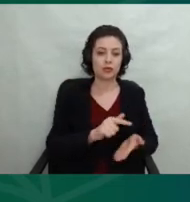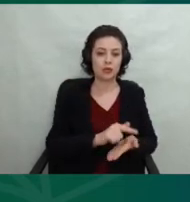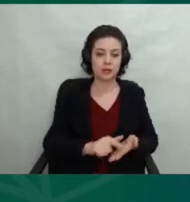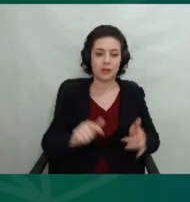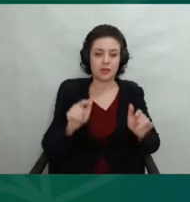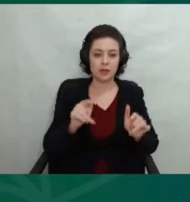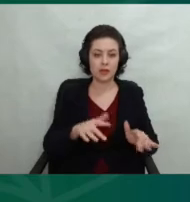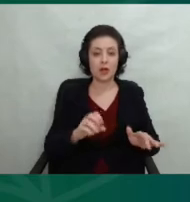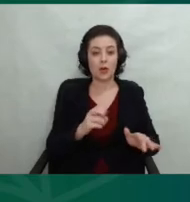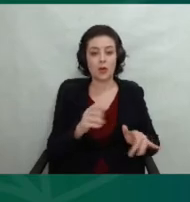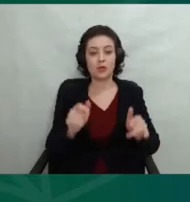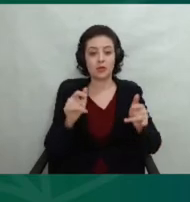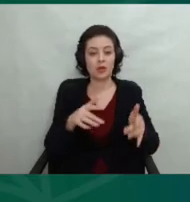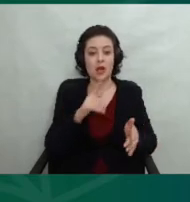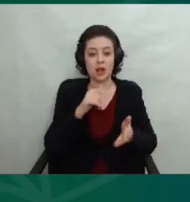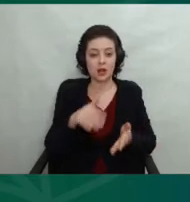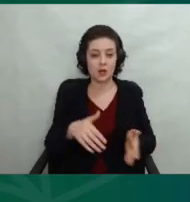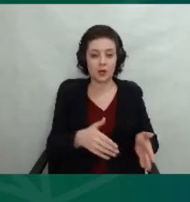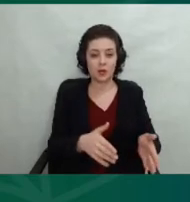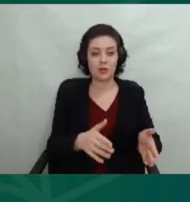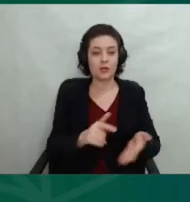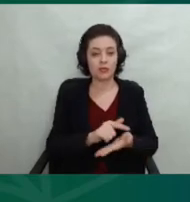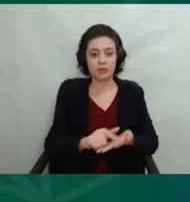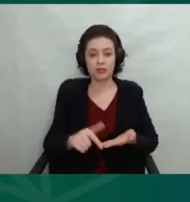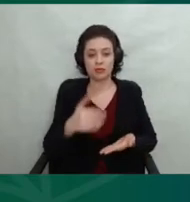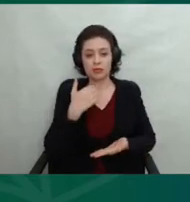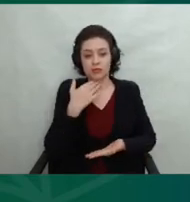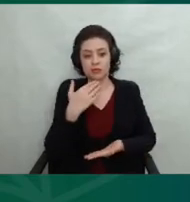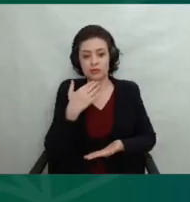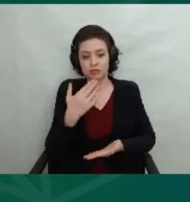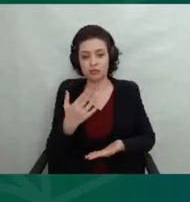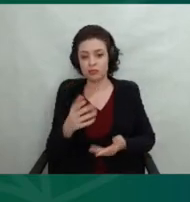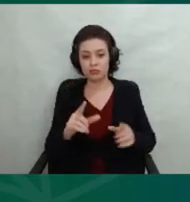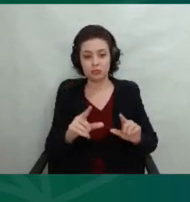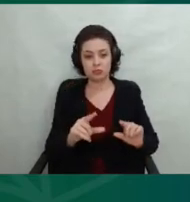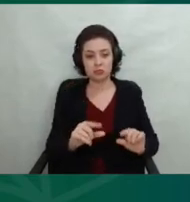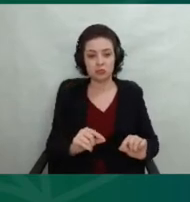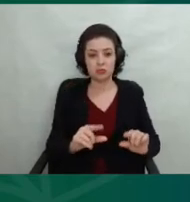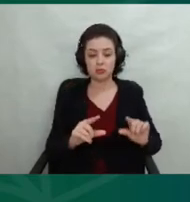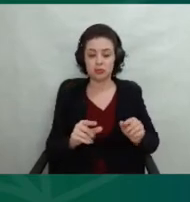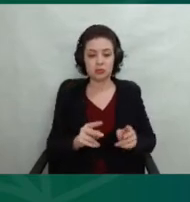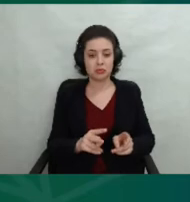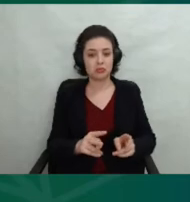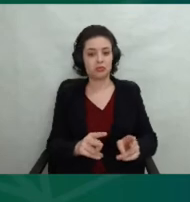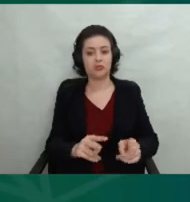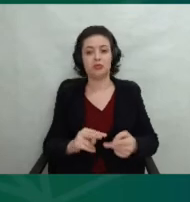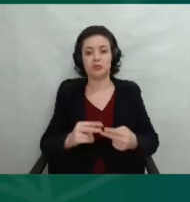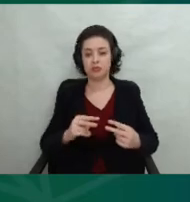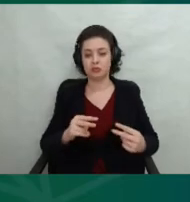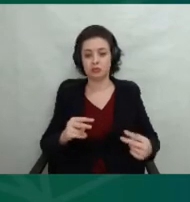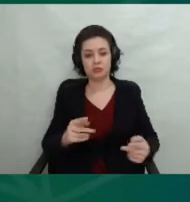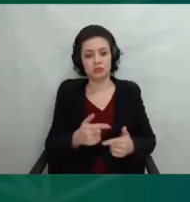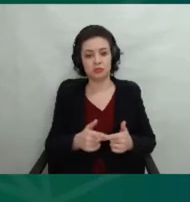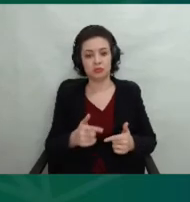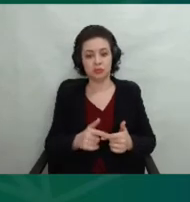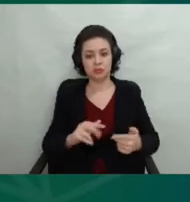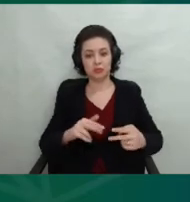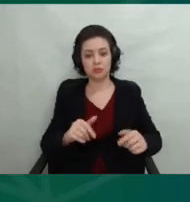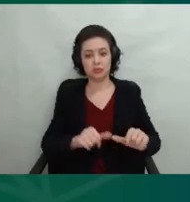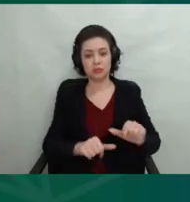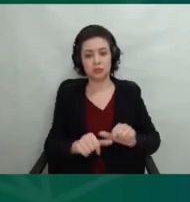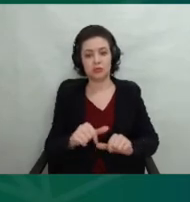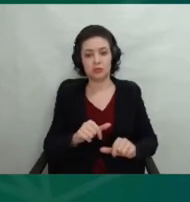do rio, não tem reduzido o seu potencial mutagênico. Próximo. Eu acho que